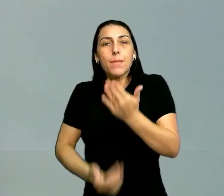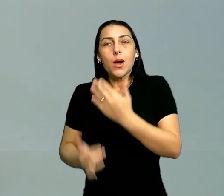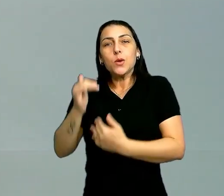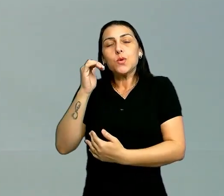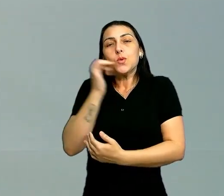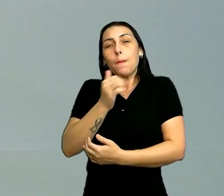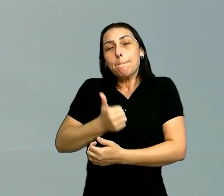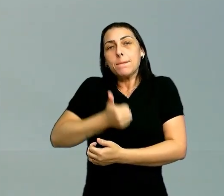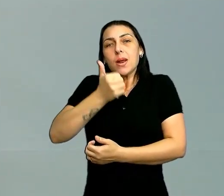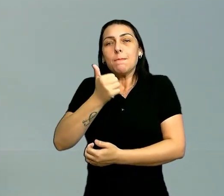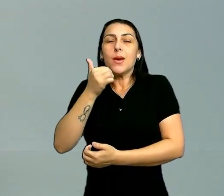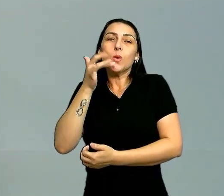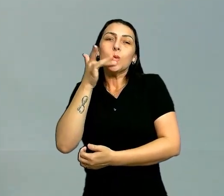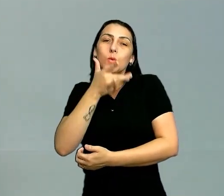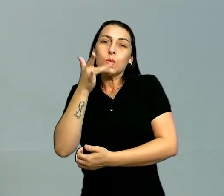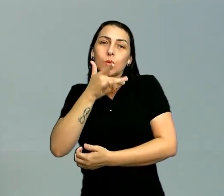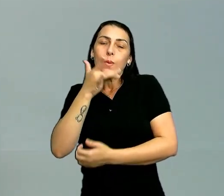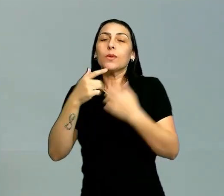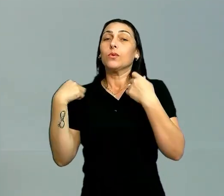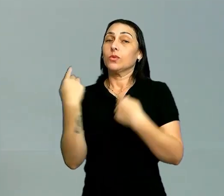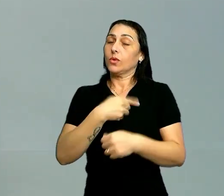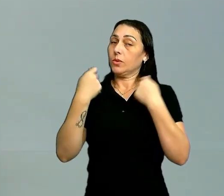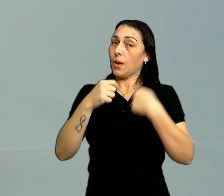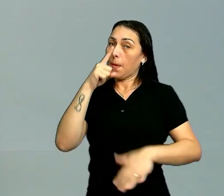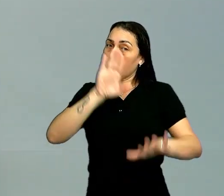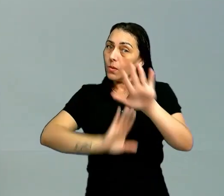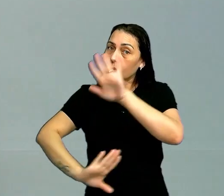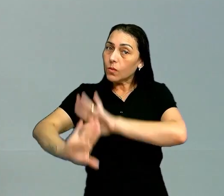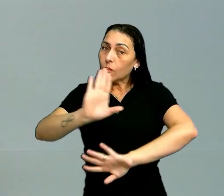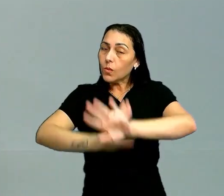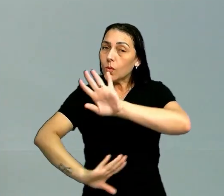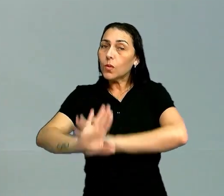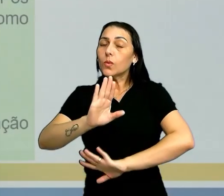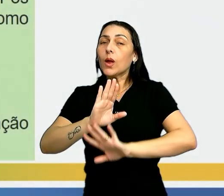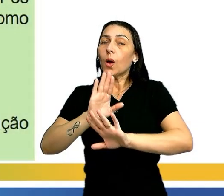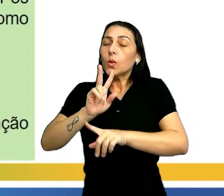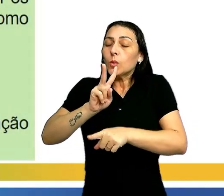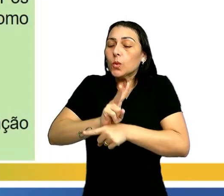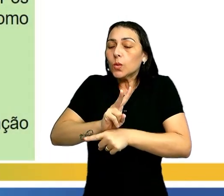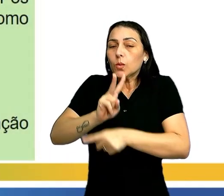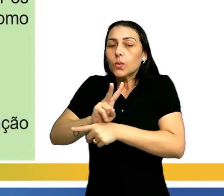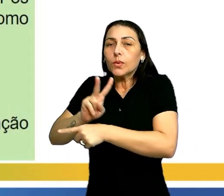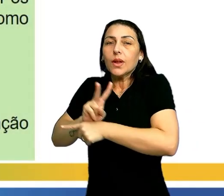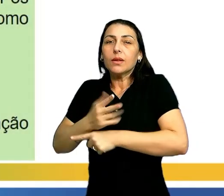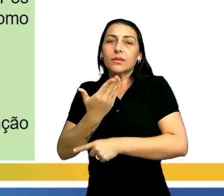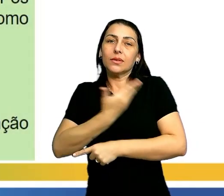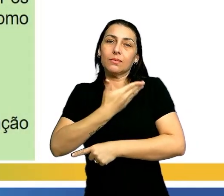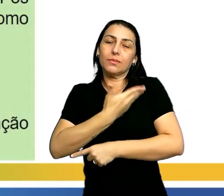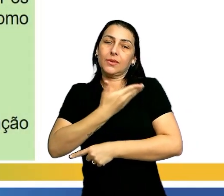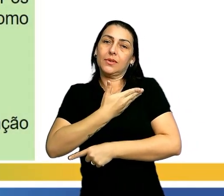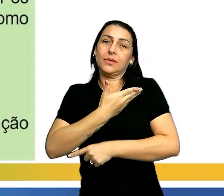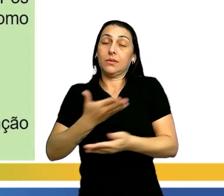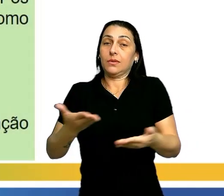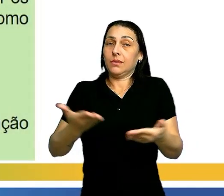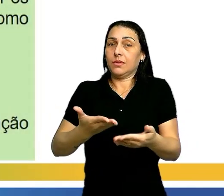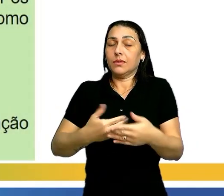do primeiro sabor. Então nós precisamos ter cuidado no cultivo das amizades. Agora, outra coisa